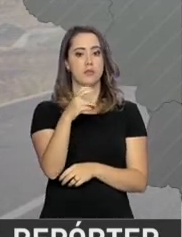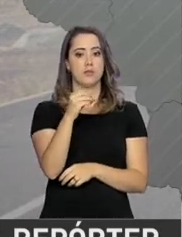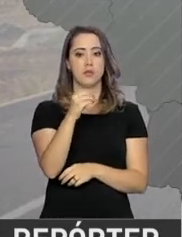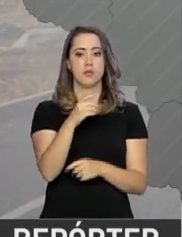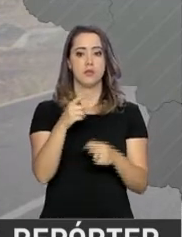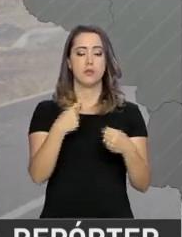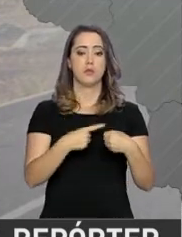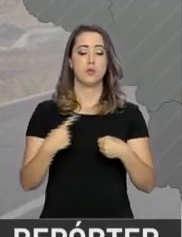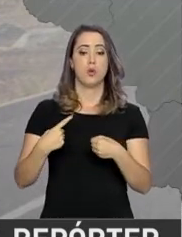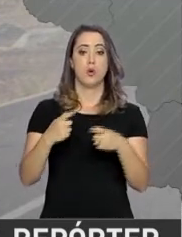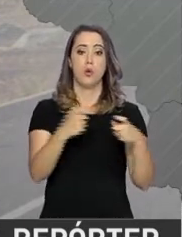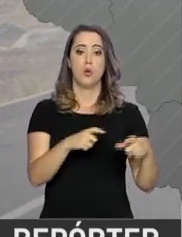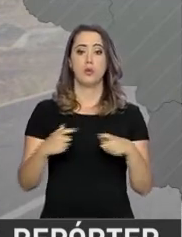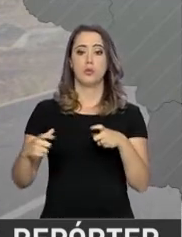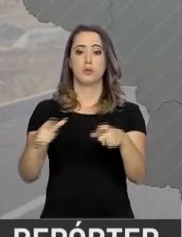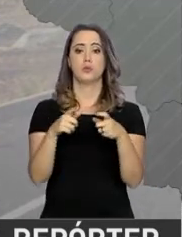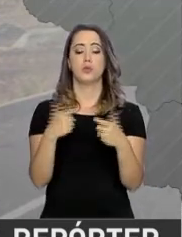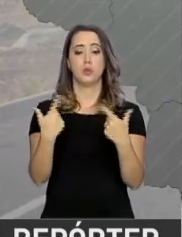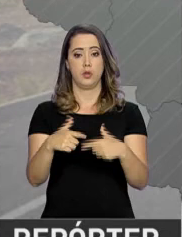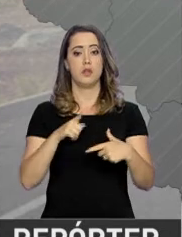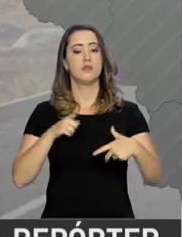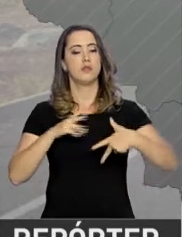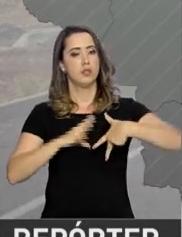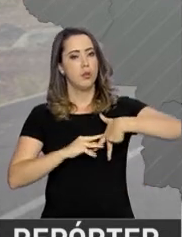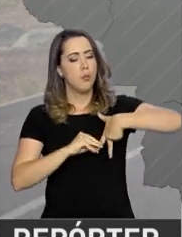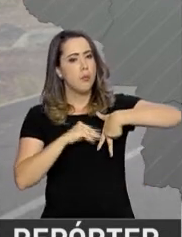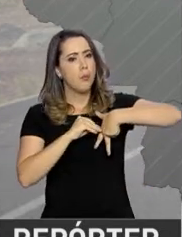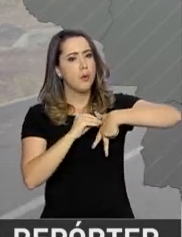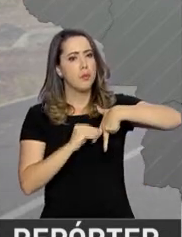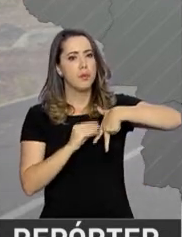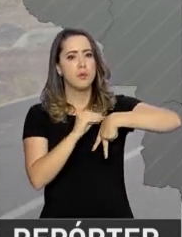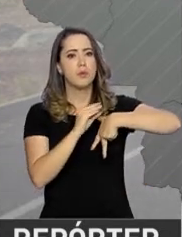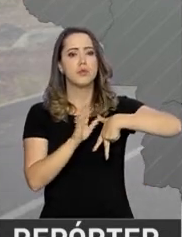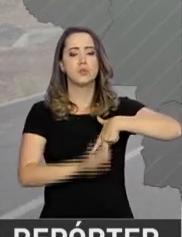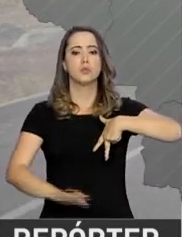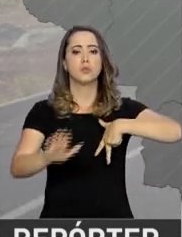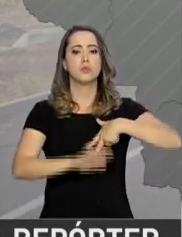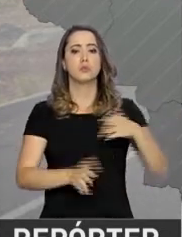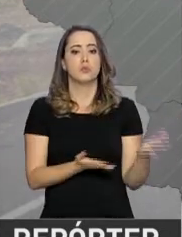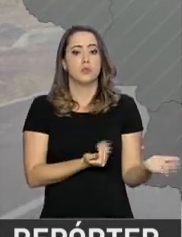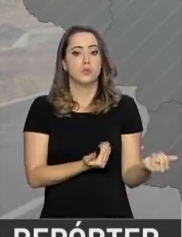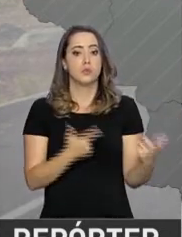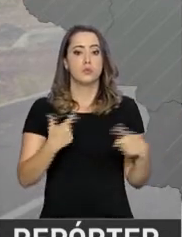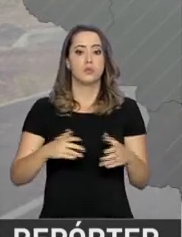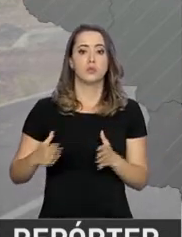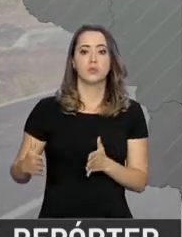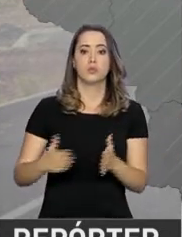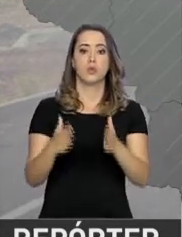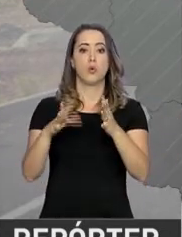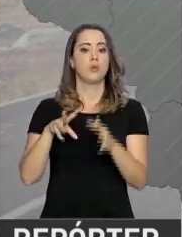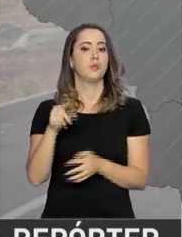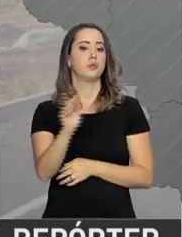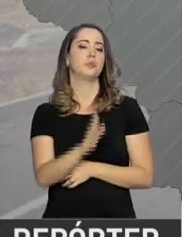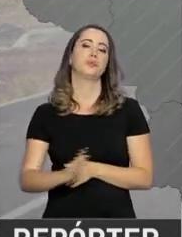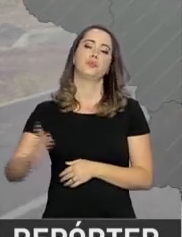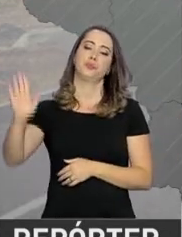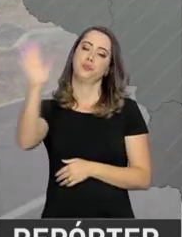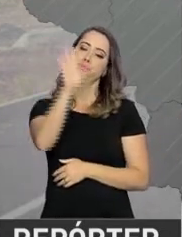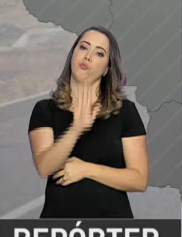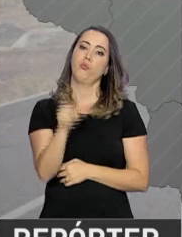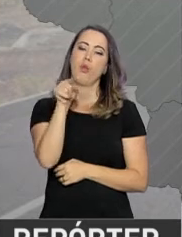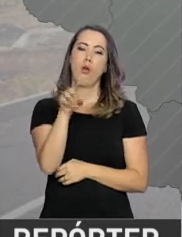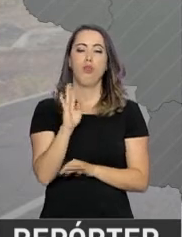pontos vulneráveis de exploração sexual de crianças e adolescentes em rodovias federais de todo o país.